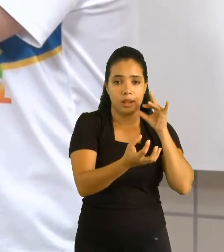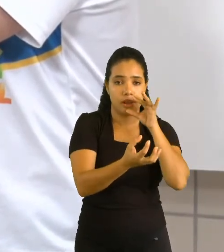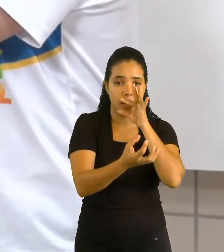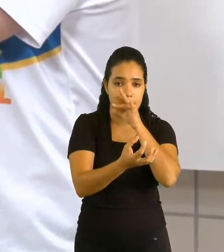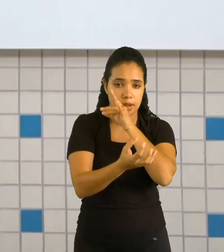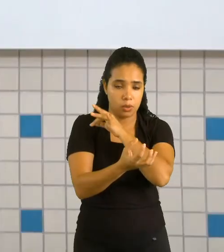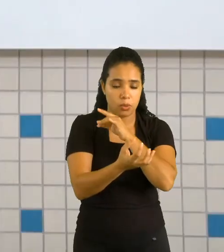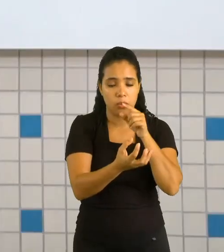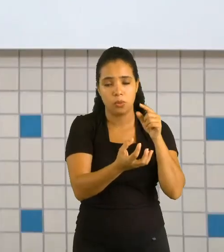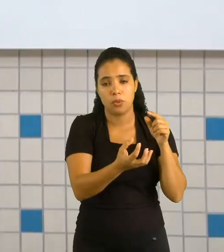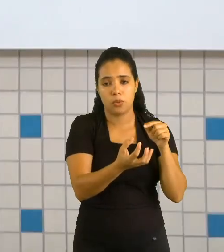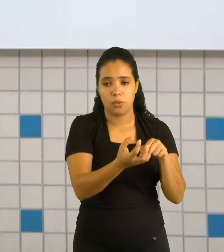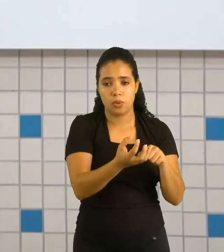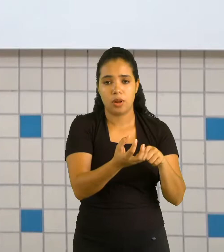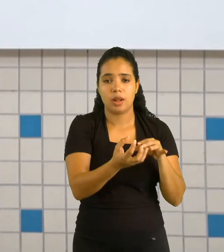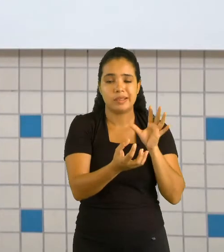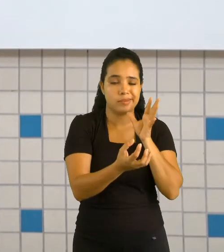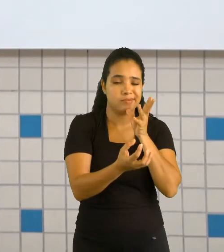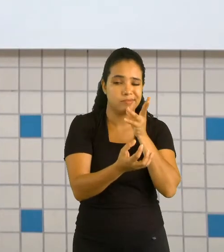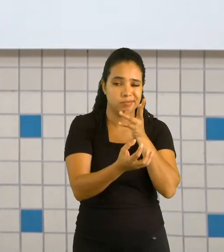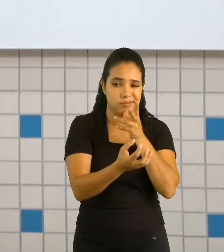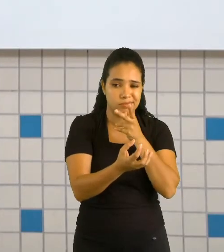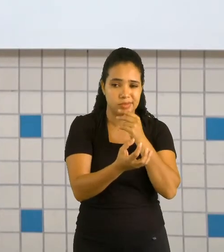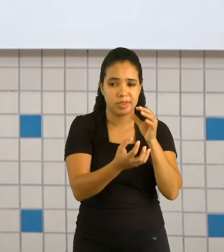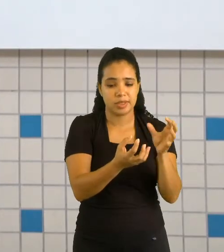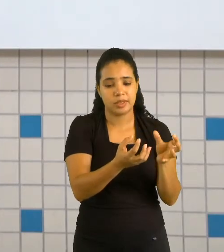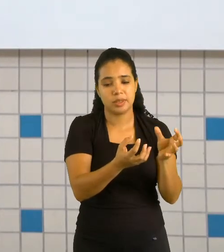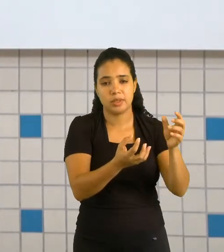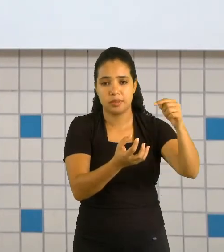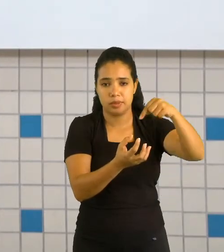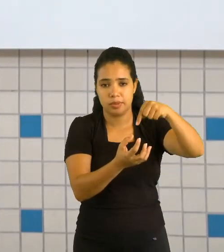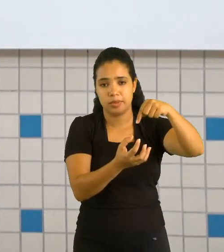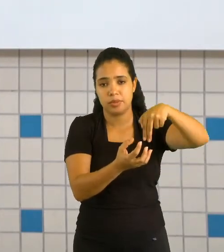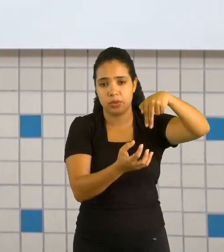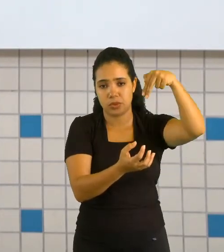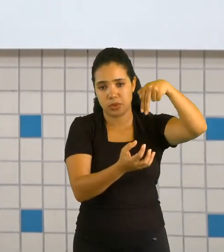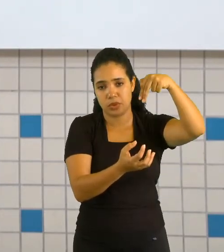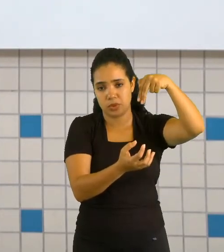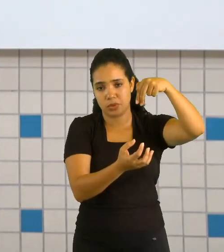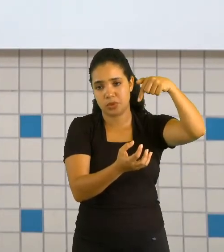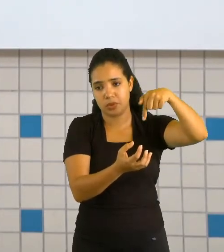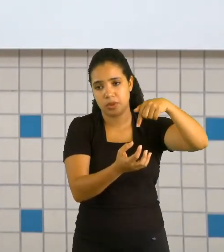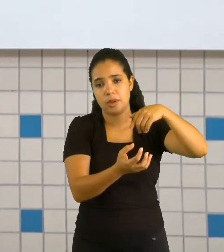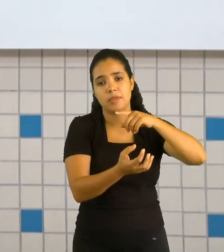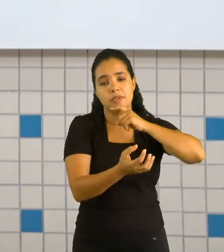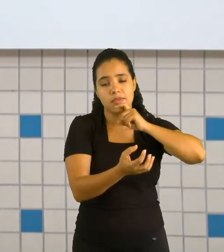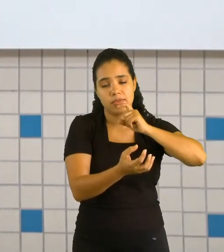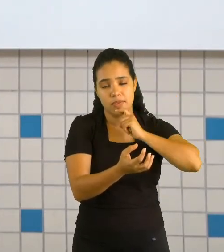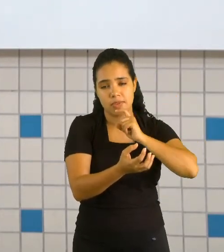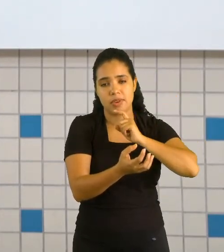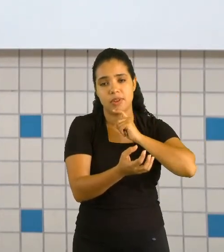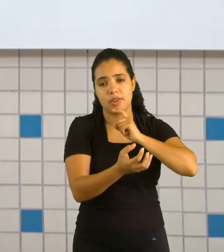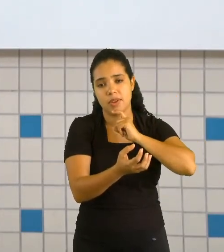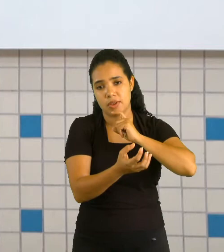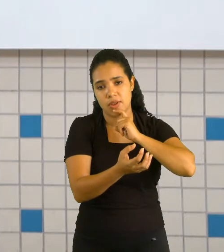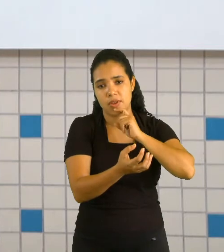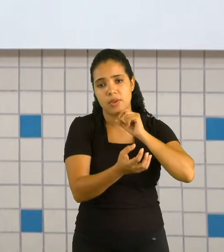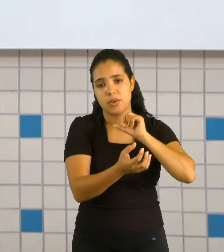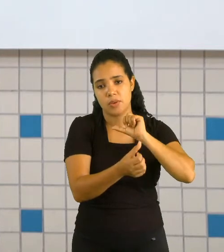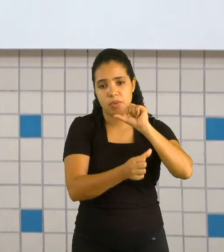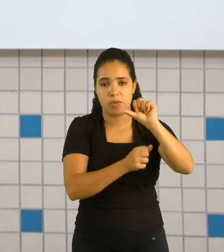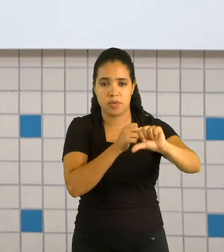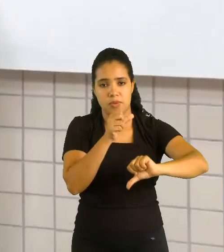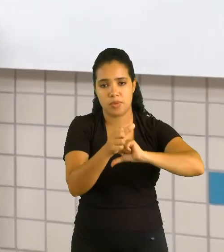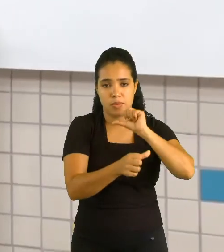compridos do que as noites no hemisfério sul, e o contrário no hemisfério norte. No hemisfério norte vai ser mais frio e os dias também serão